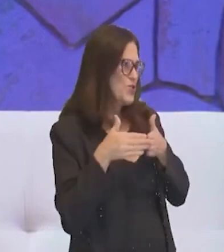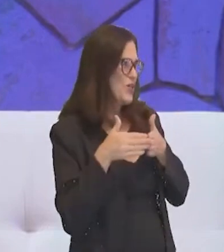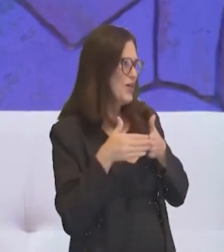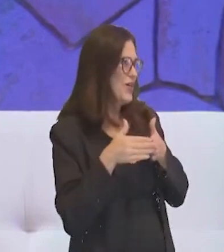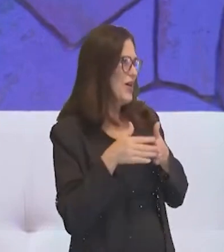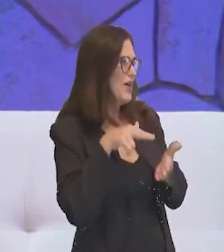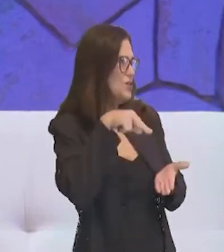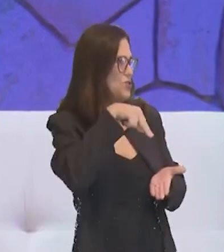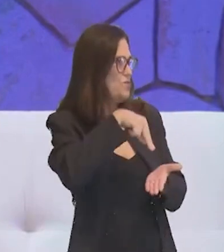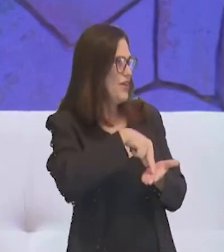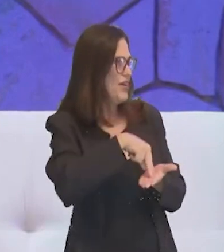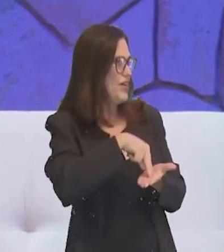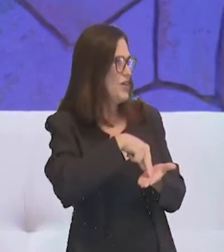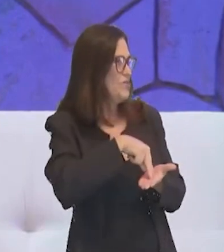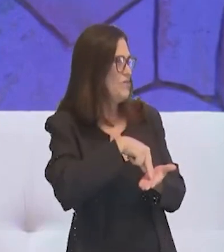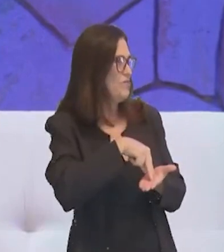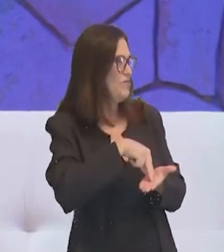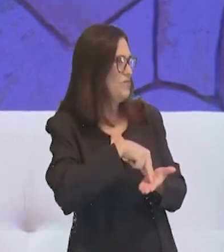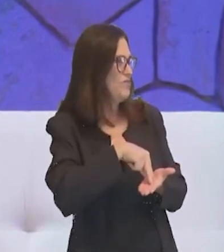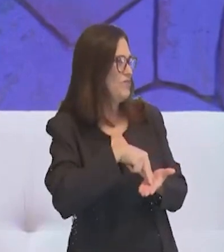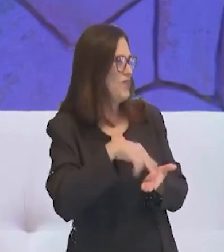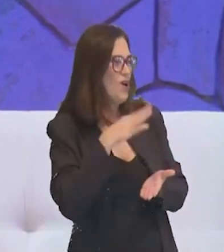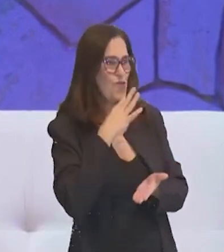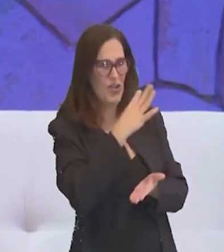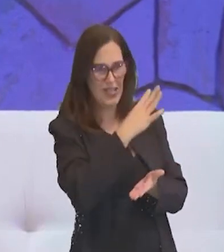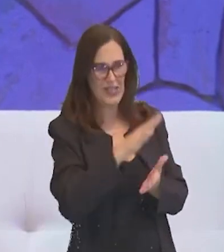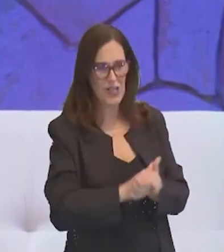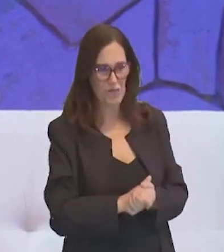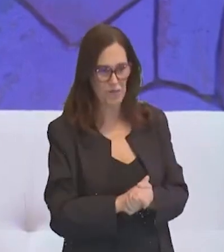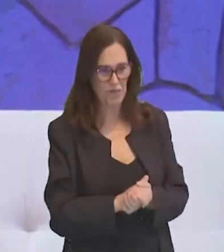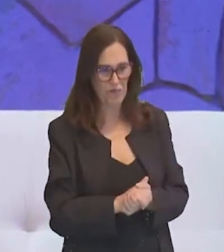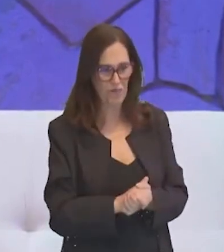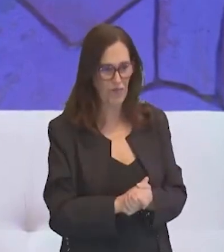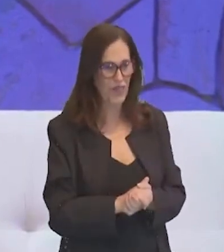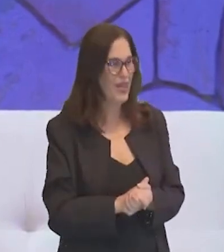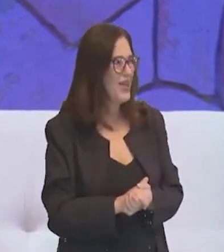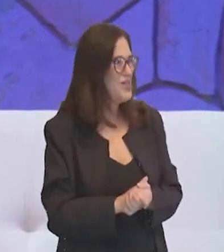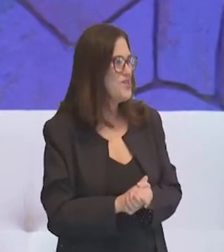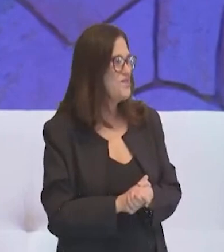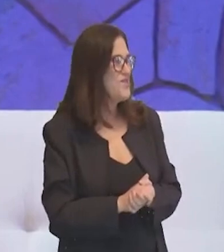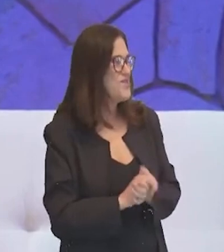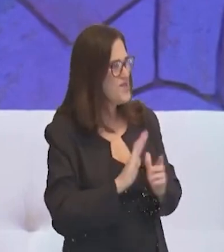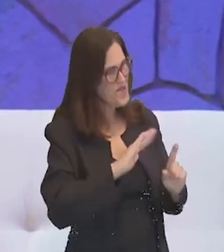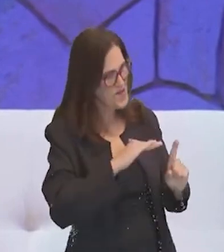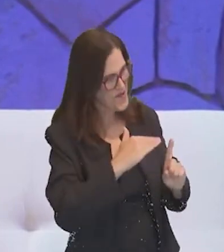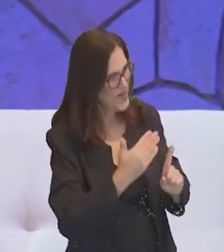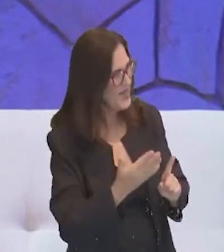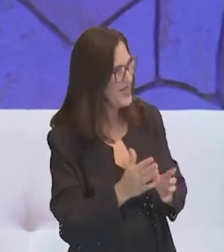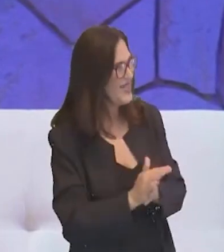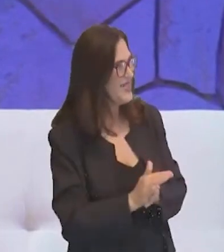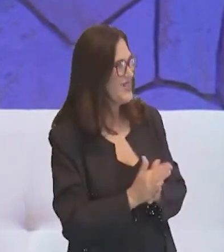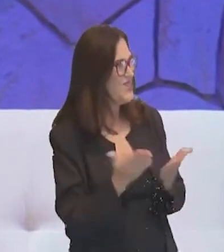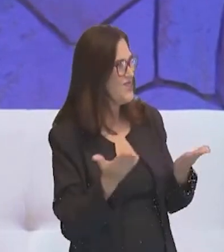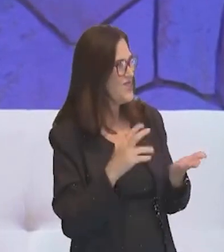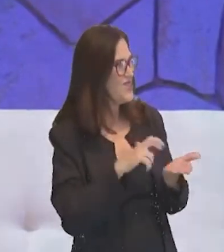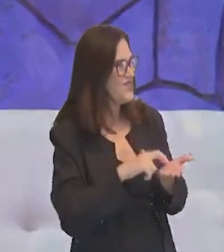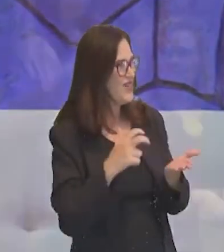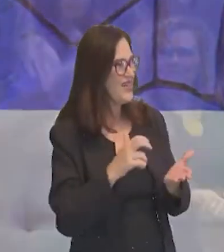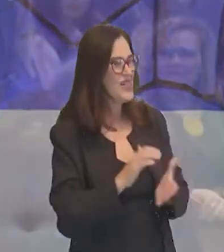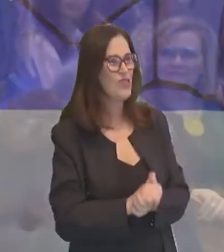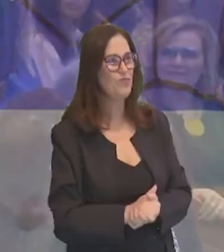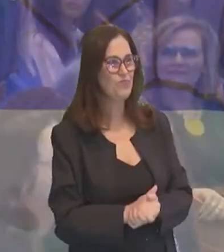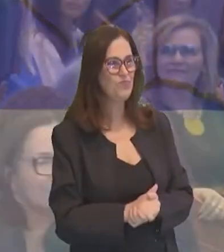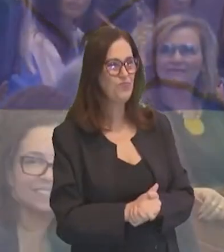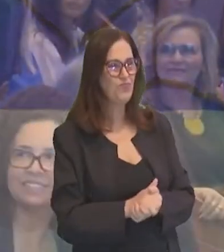queridos fiquem de pé, para que a igreja possa conhecê-los também, que vieram me prestigiar nesta manhã, durante a minha